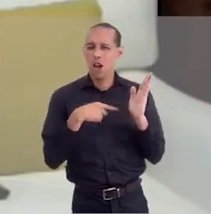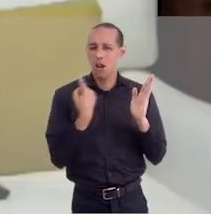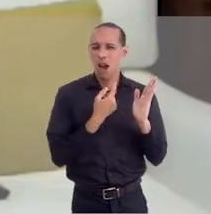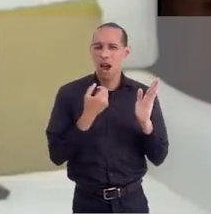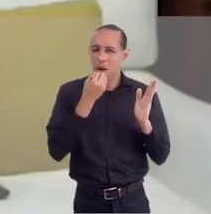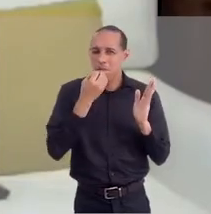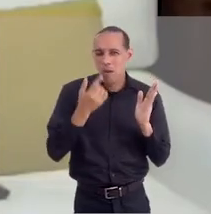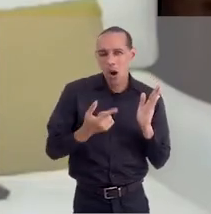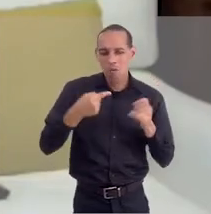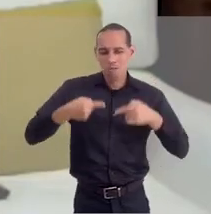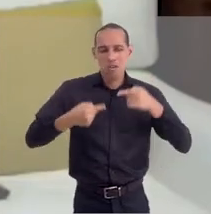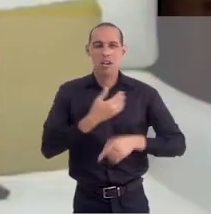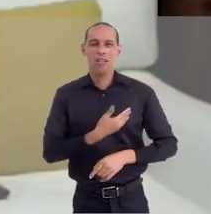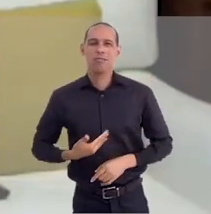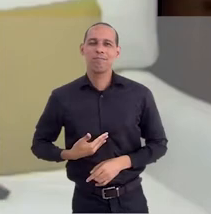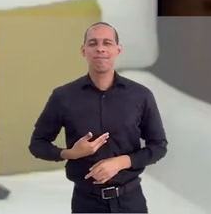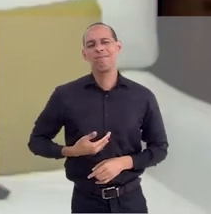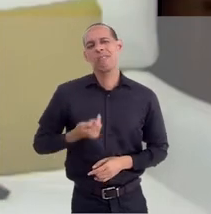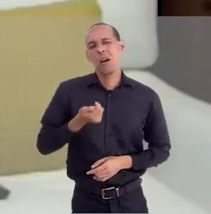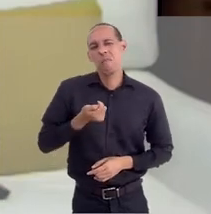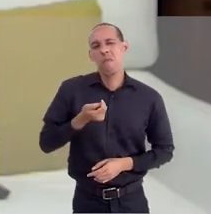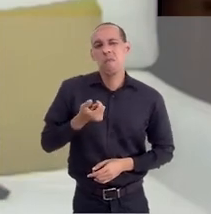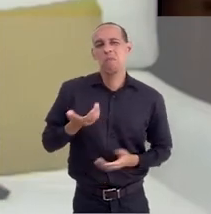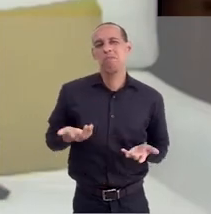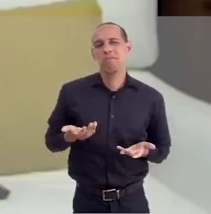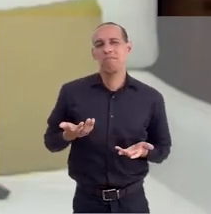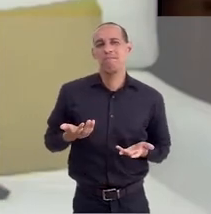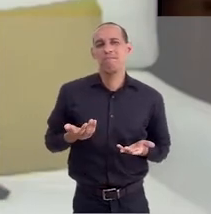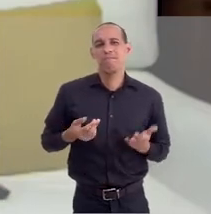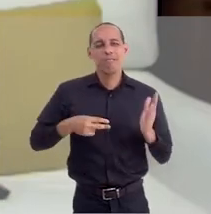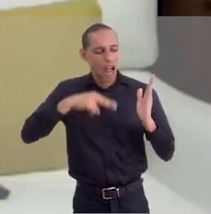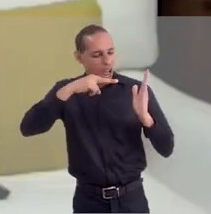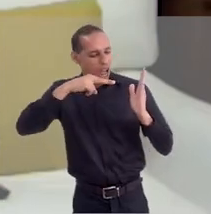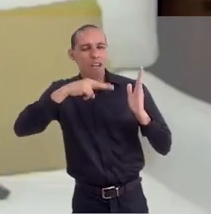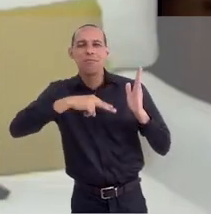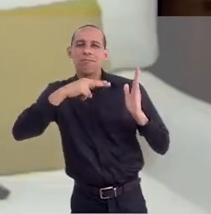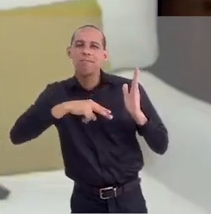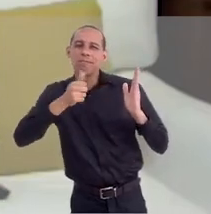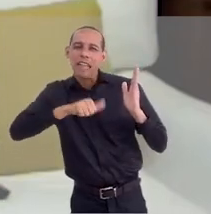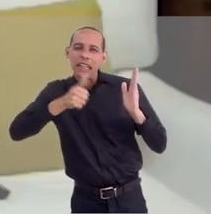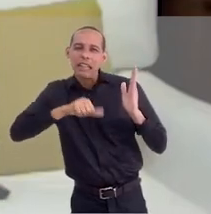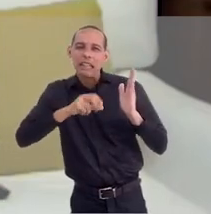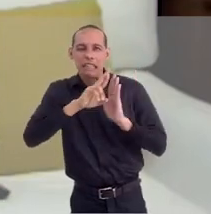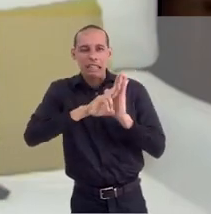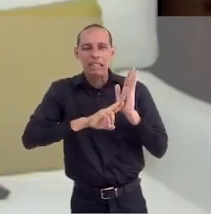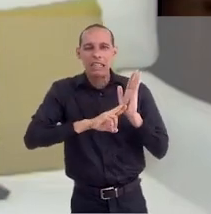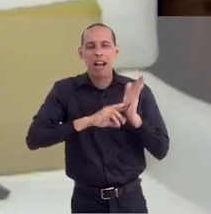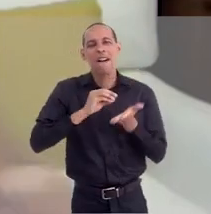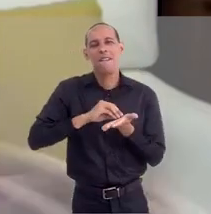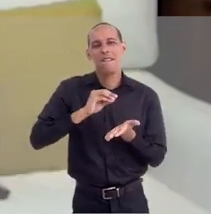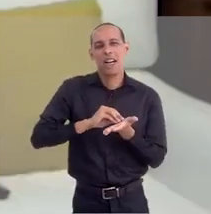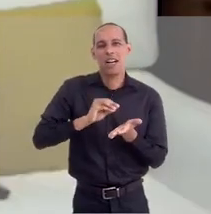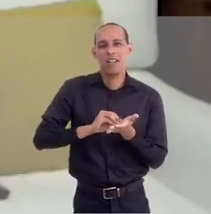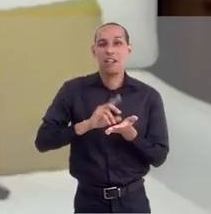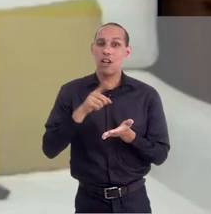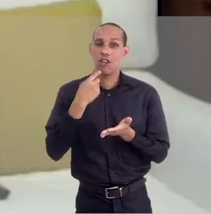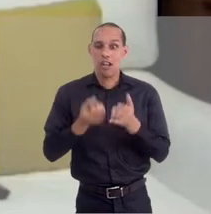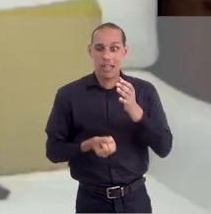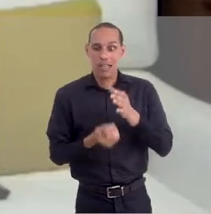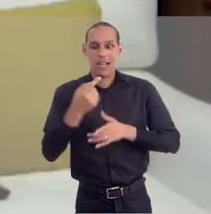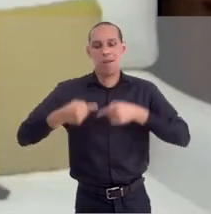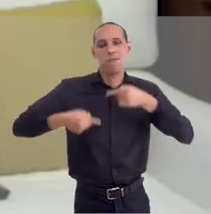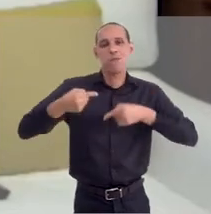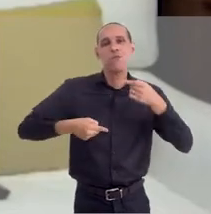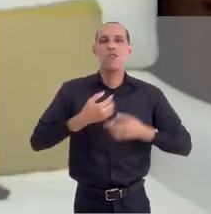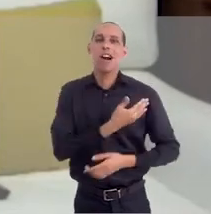muito bons em termos de política pública, em matéria de avaliar resultados. Nós gostamos muito de criar políticas públicas, no